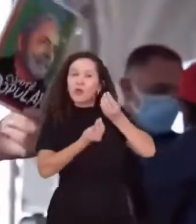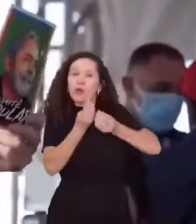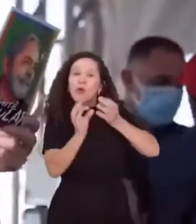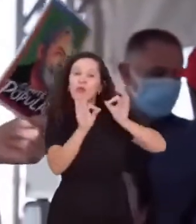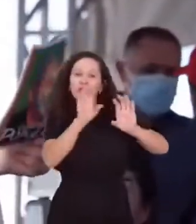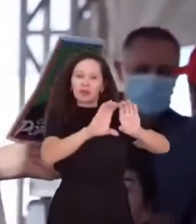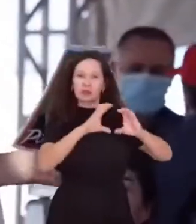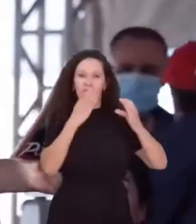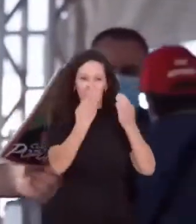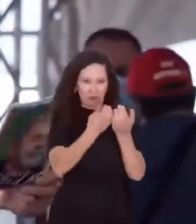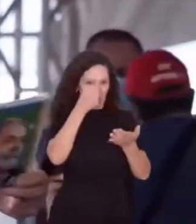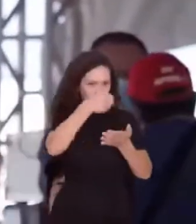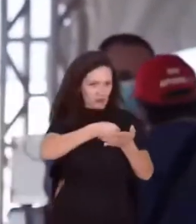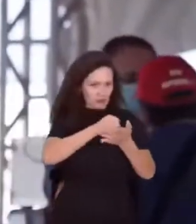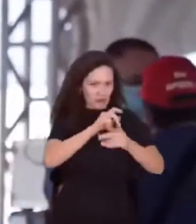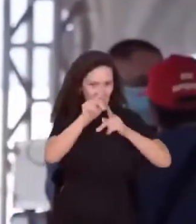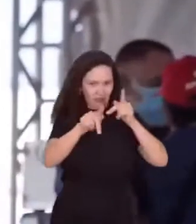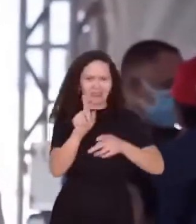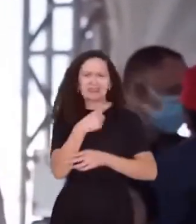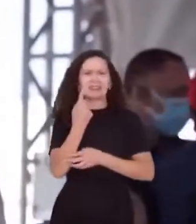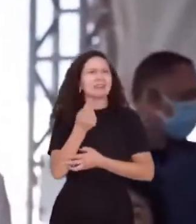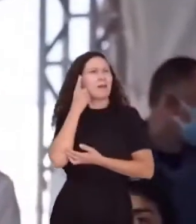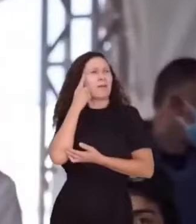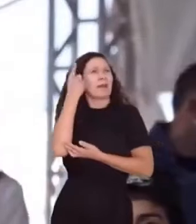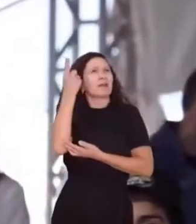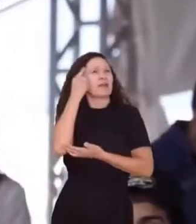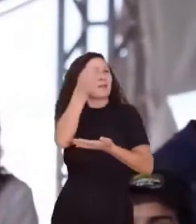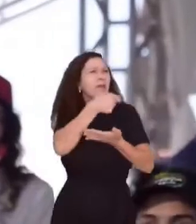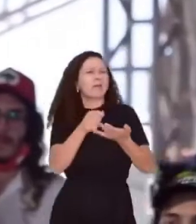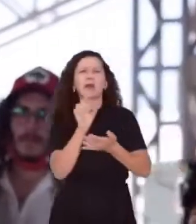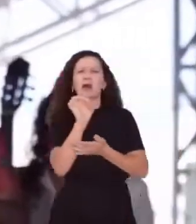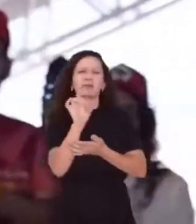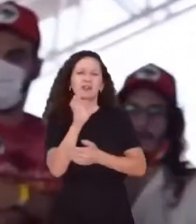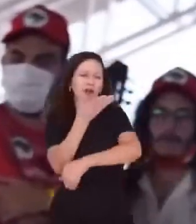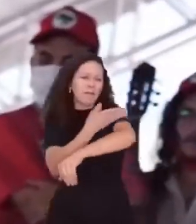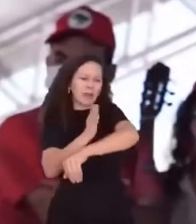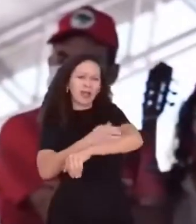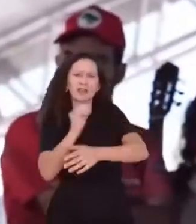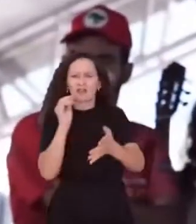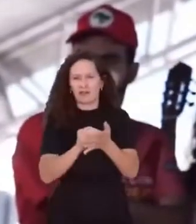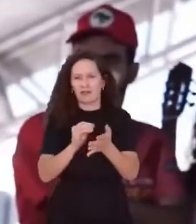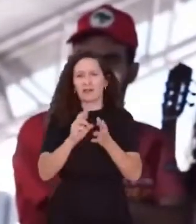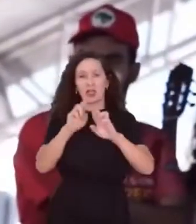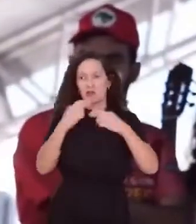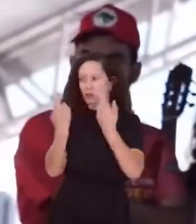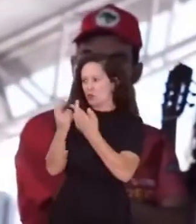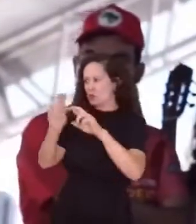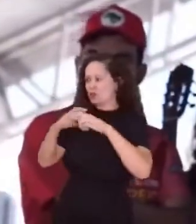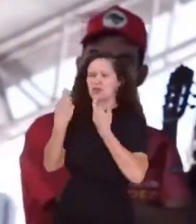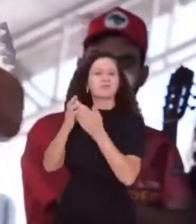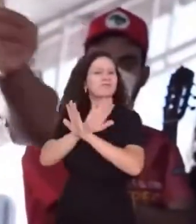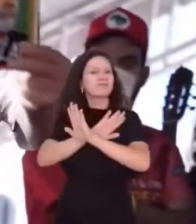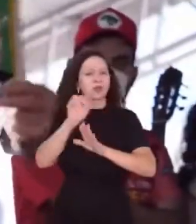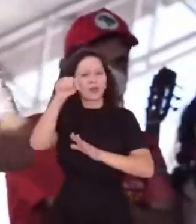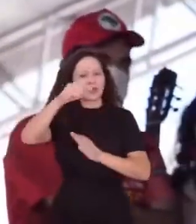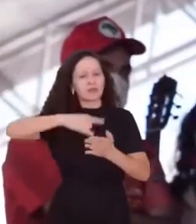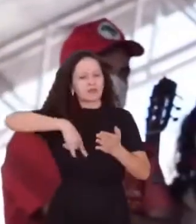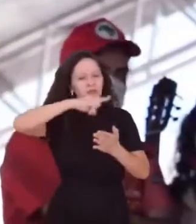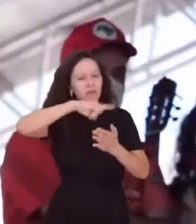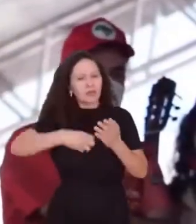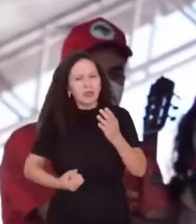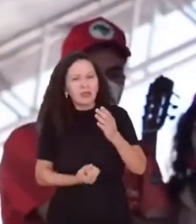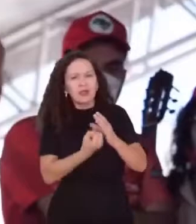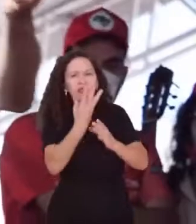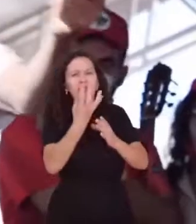gente fica na teoria, só fica na história de fazer reunião. Não. Aqui foi construído de forma unitária,